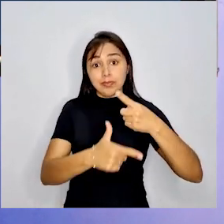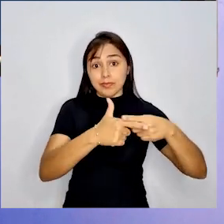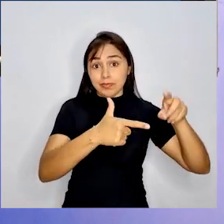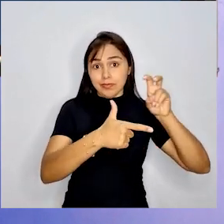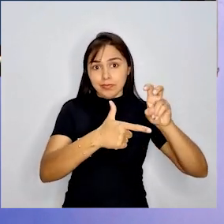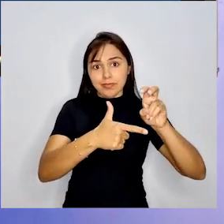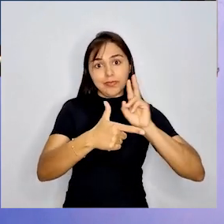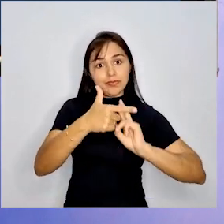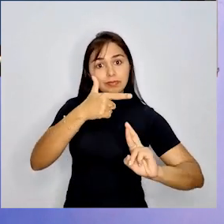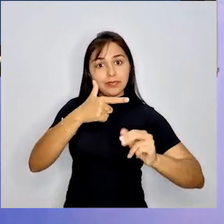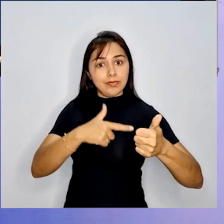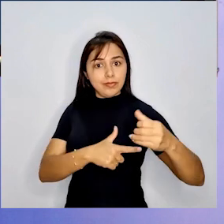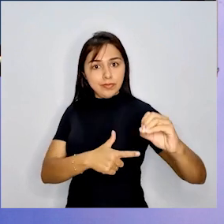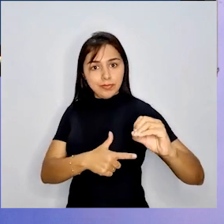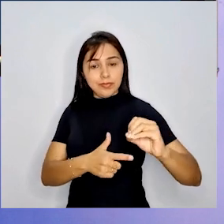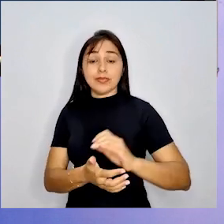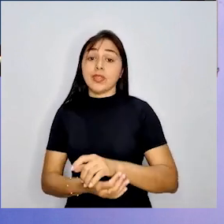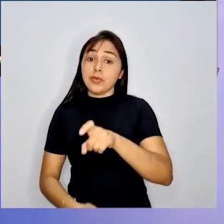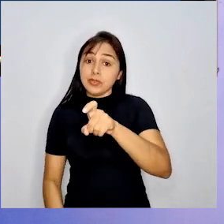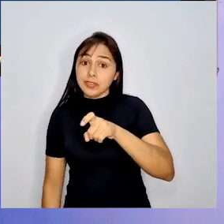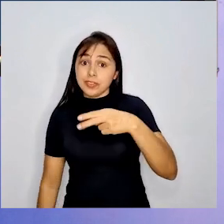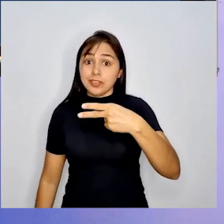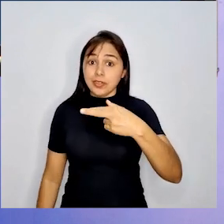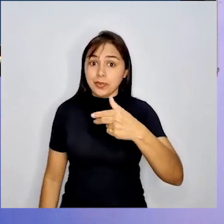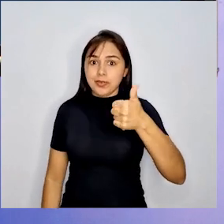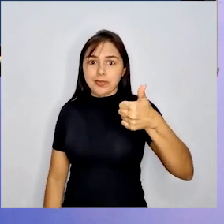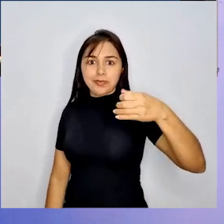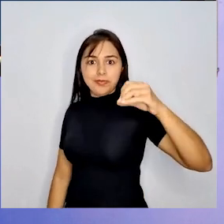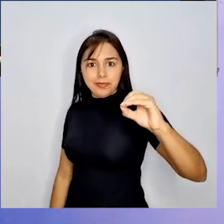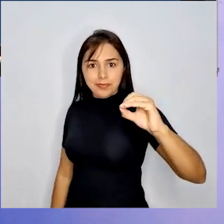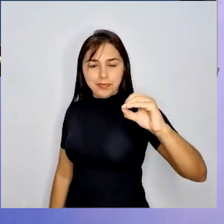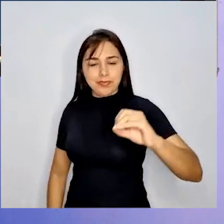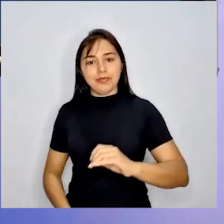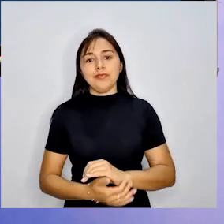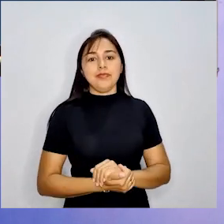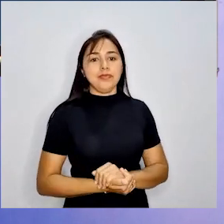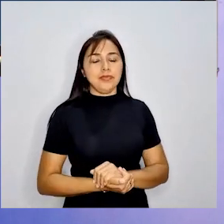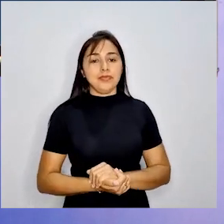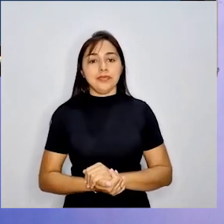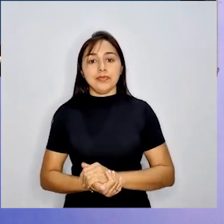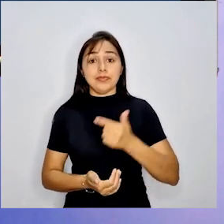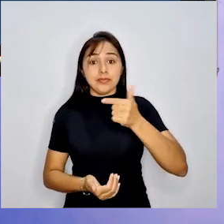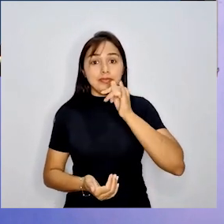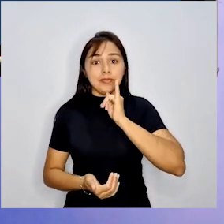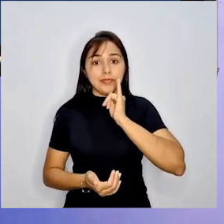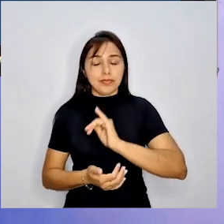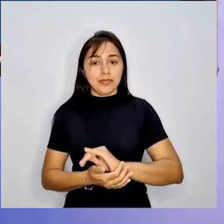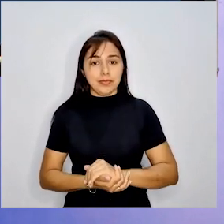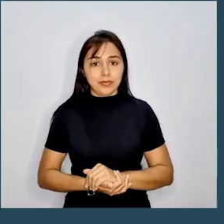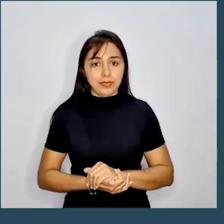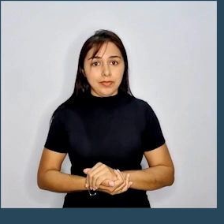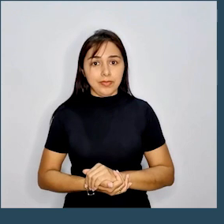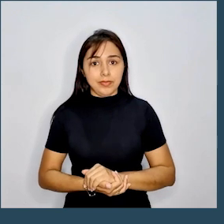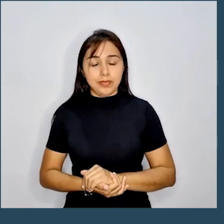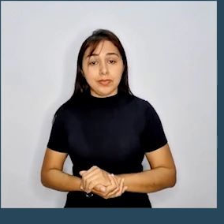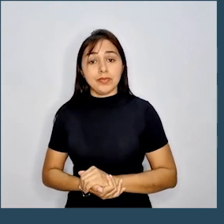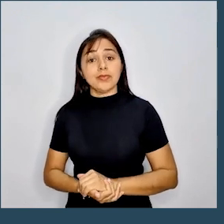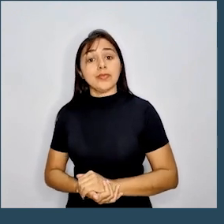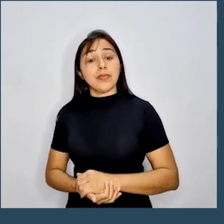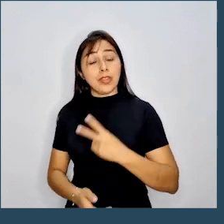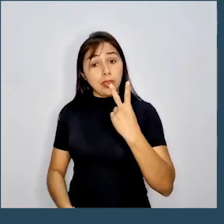ser igual a 10 graus. Vamos ver aqui um segundo exemplo. Dois